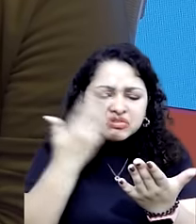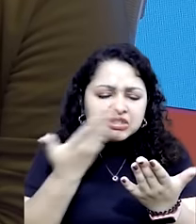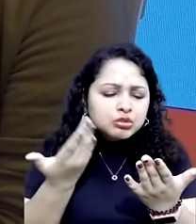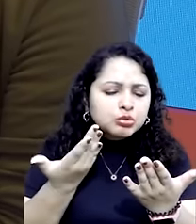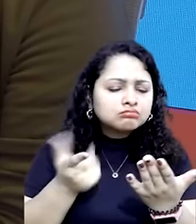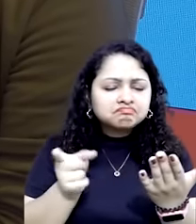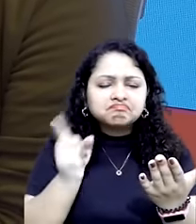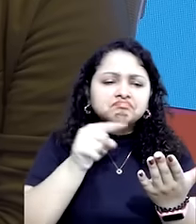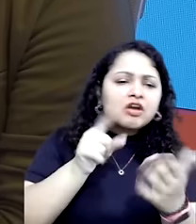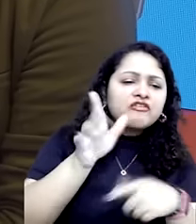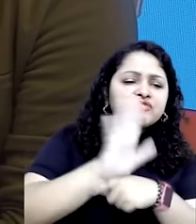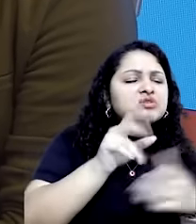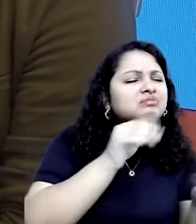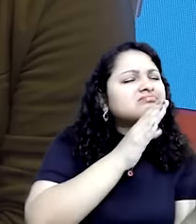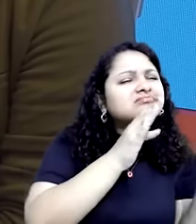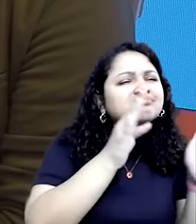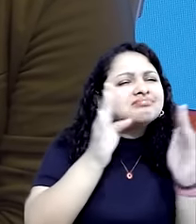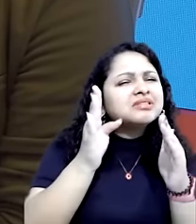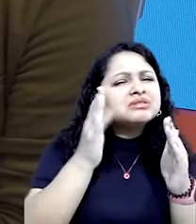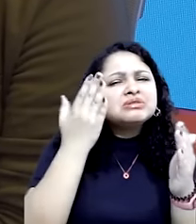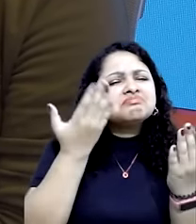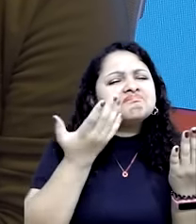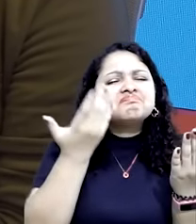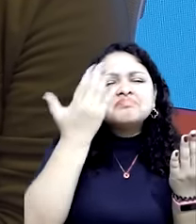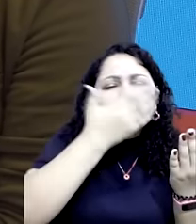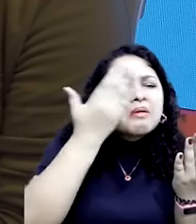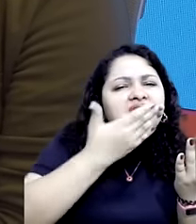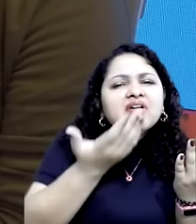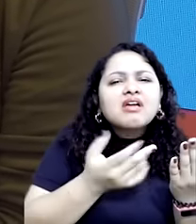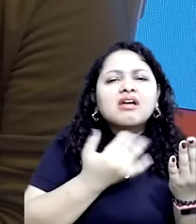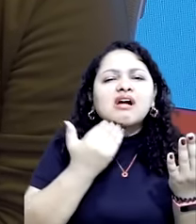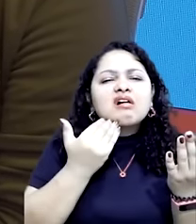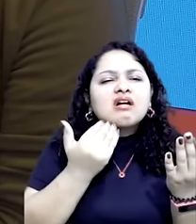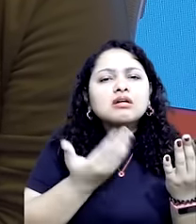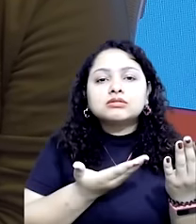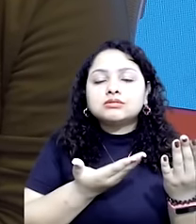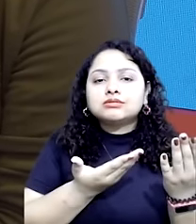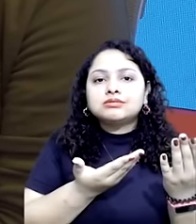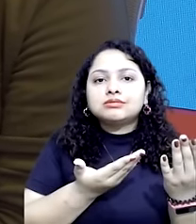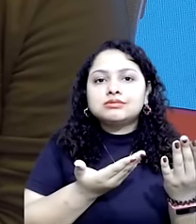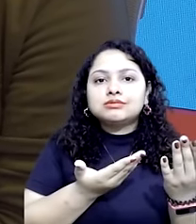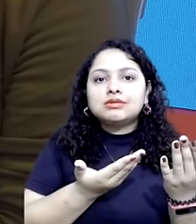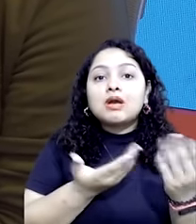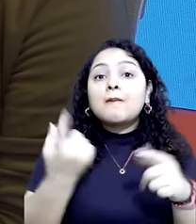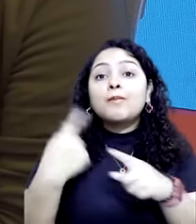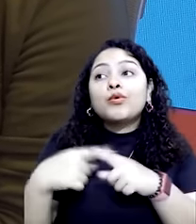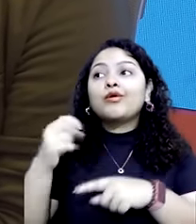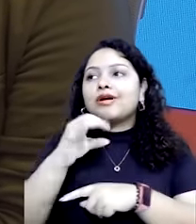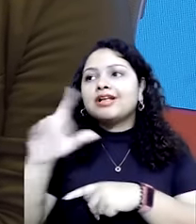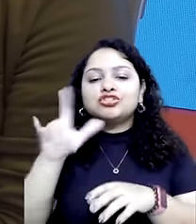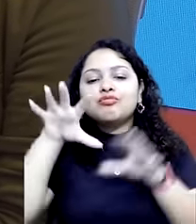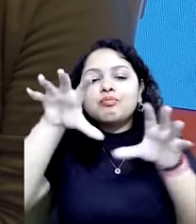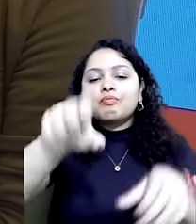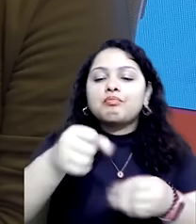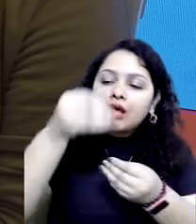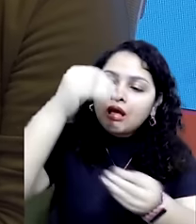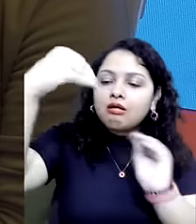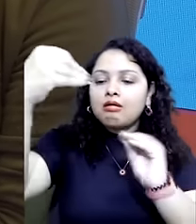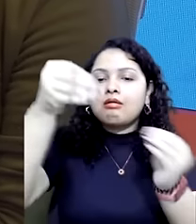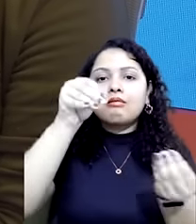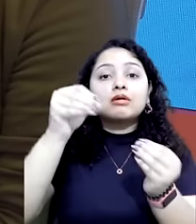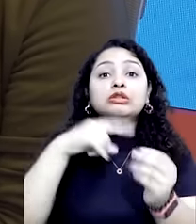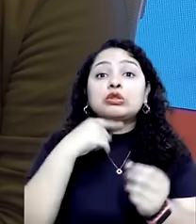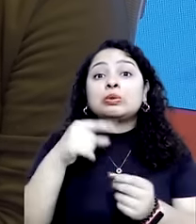foto boa se você não consegue detalhar bem Seu produto se você não tá demonstrando ela não tá ali para pegar então você tem que fazer isso através de fotos